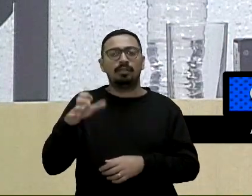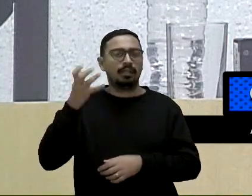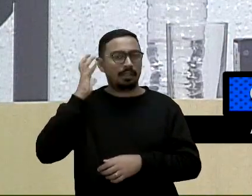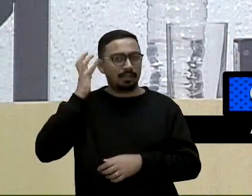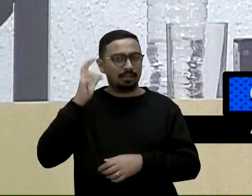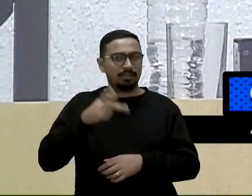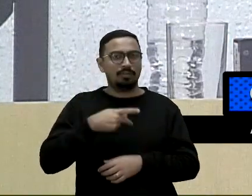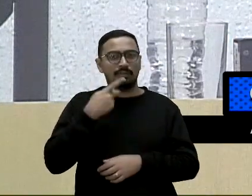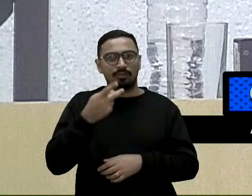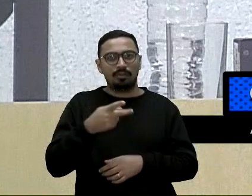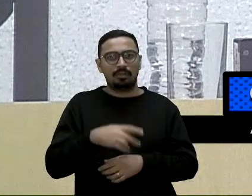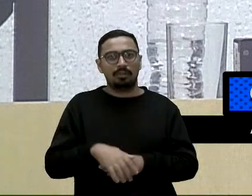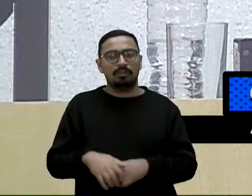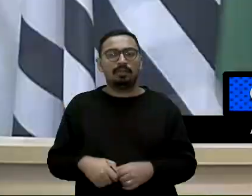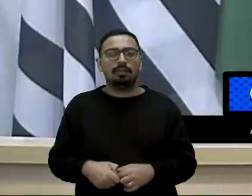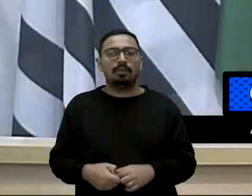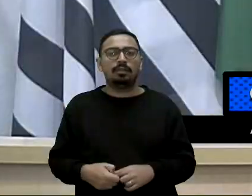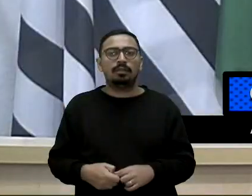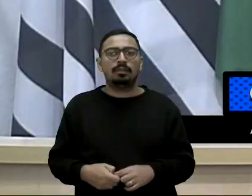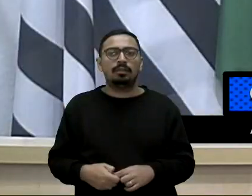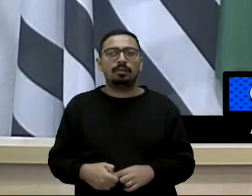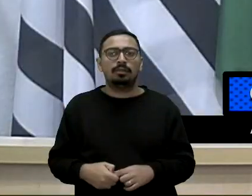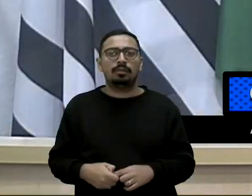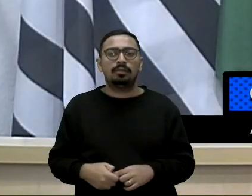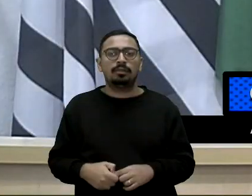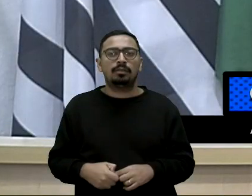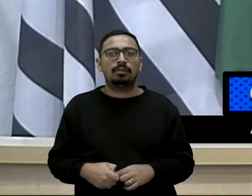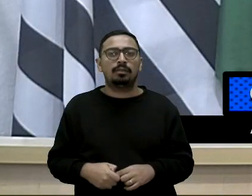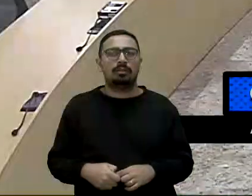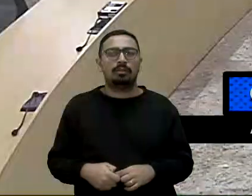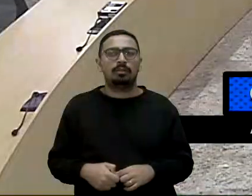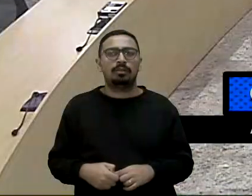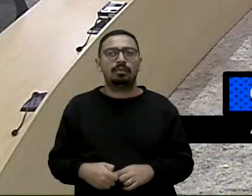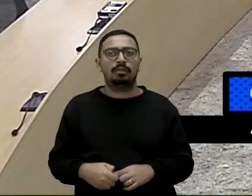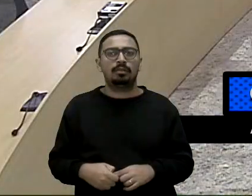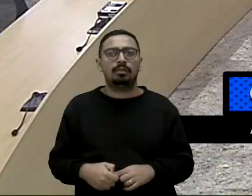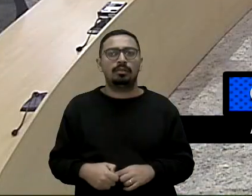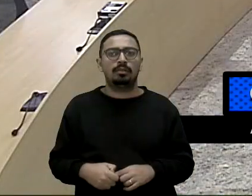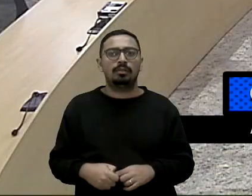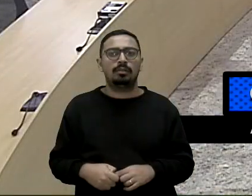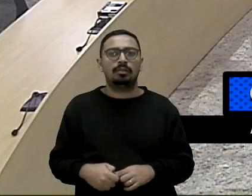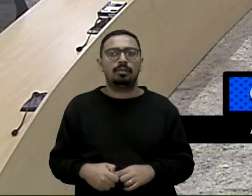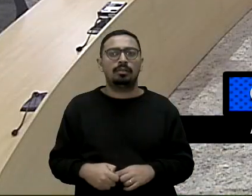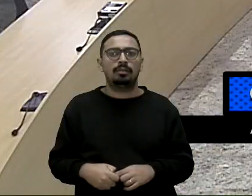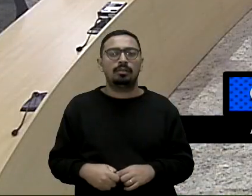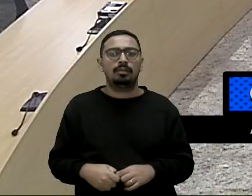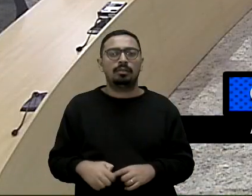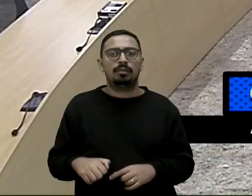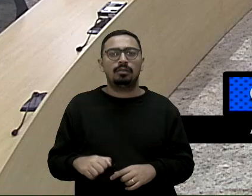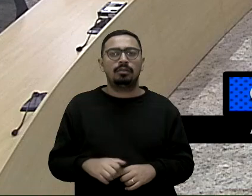nossa audiência. Quer chamá-lo primeiro? Quer chamá-lo primeiro? Pode ser? Pode.